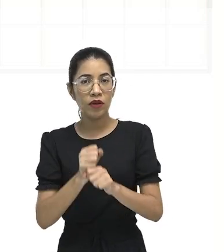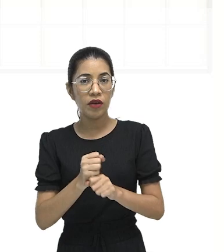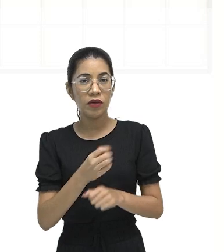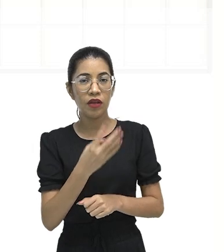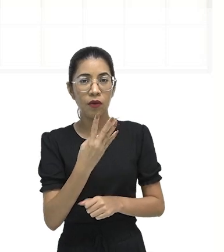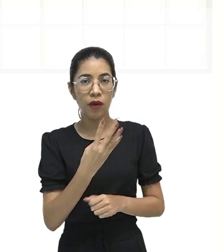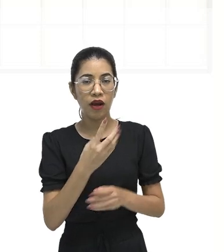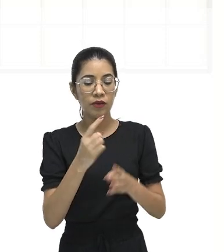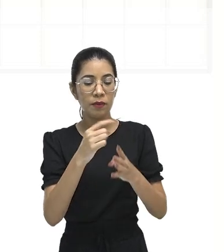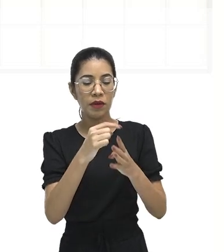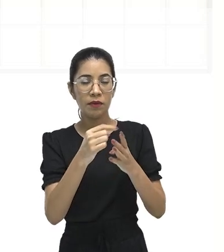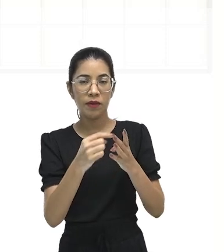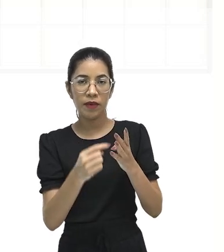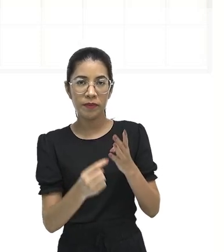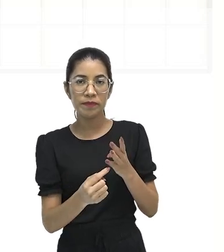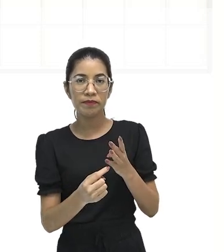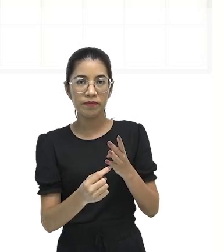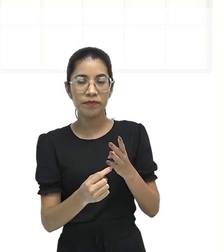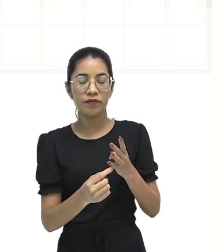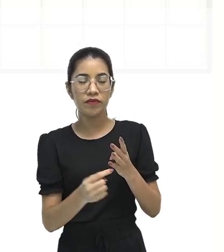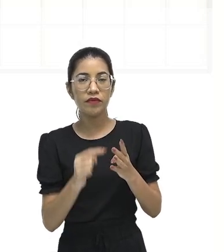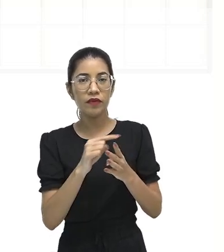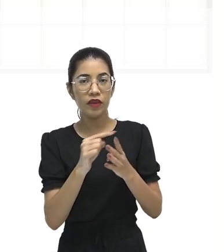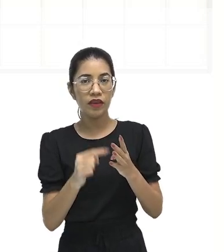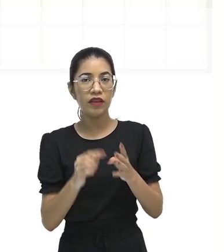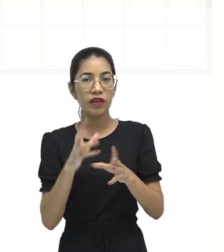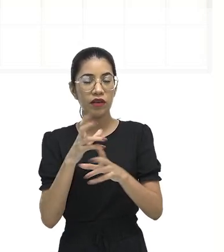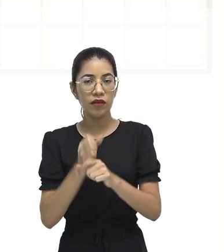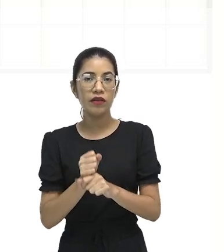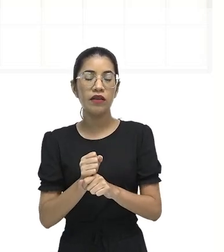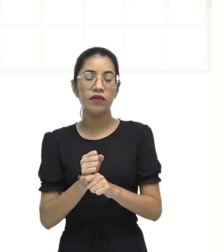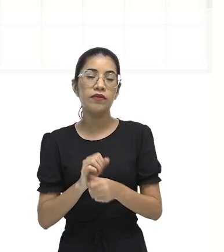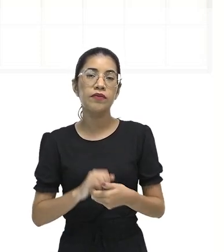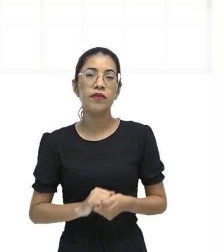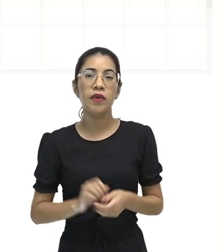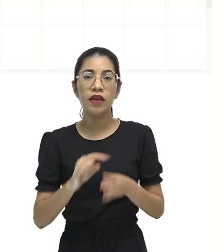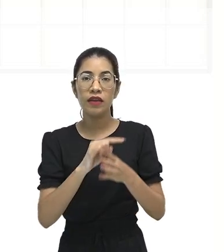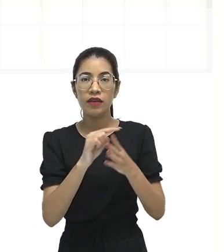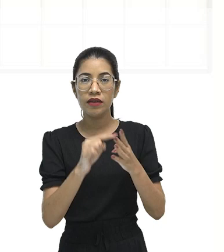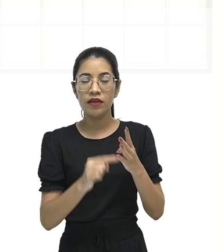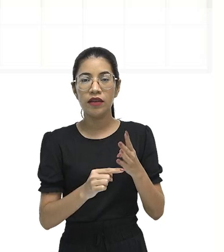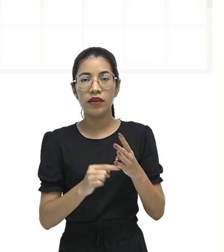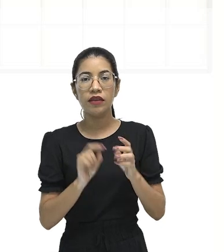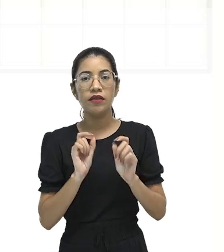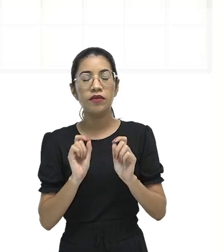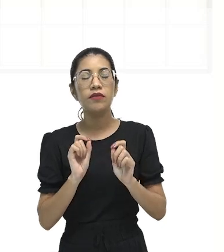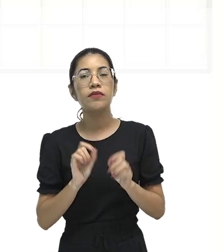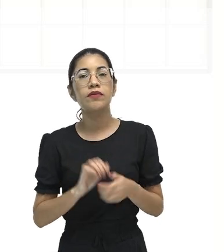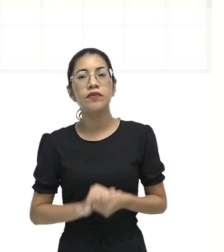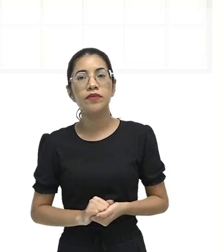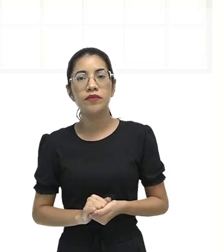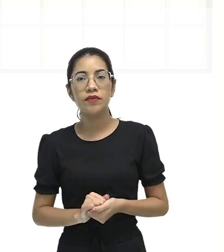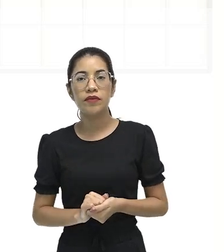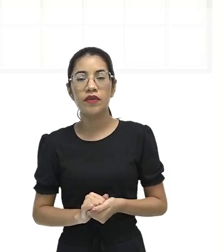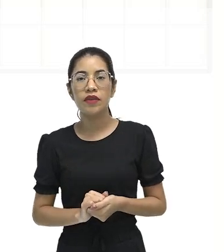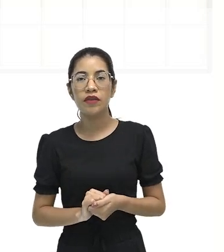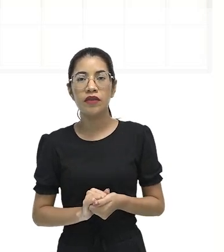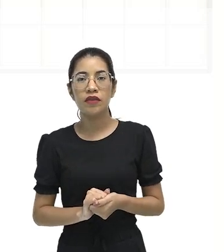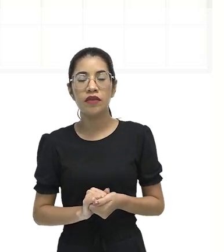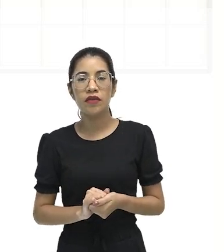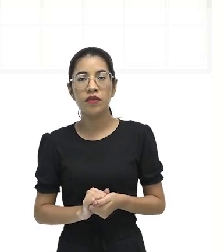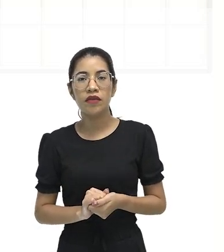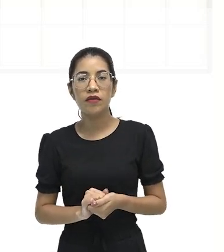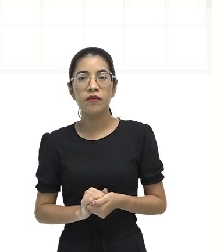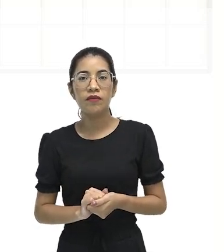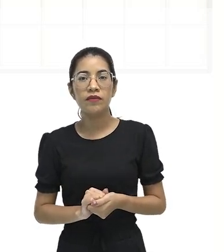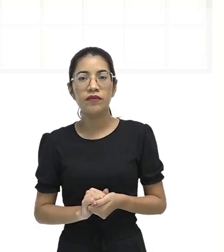4 partes, tá? Eu tenho 4 partes, e essas partes, uma fração